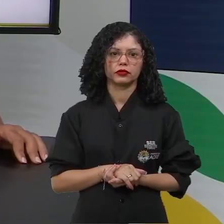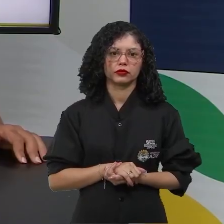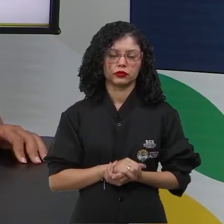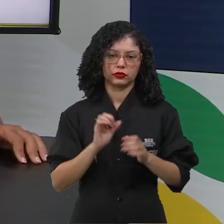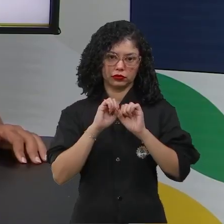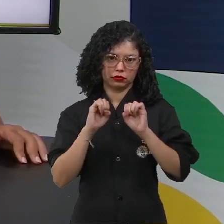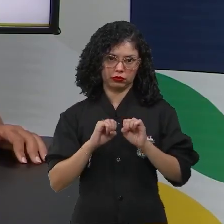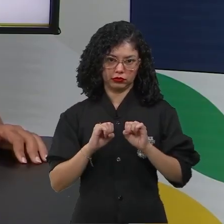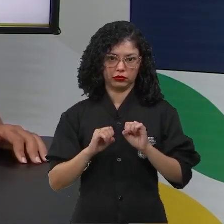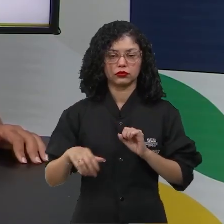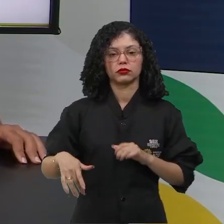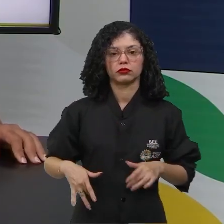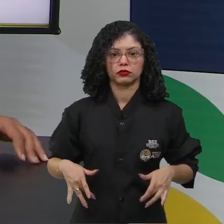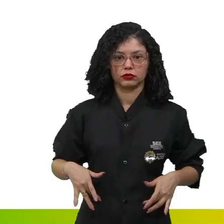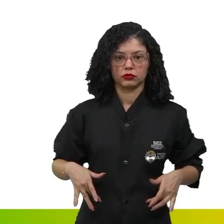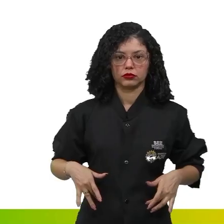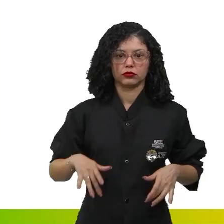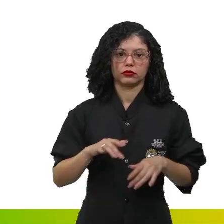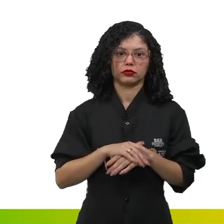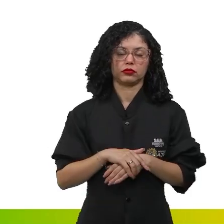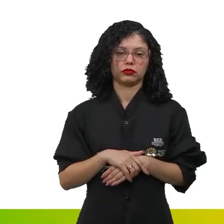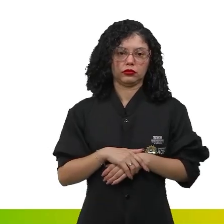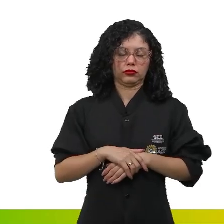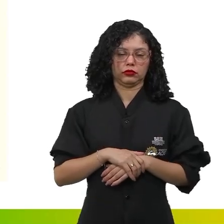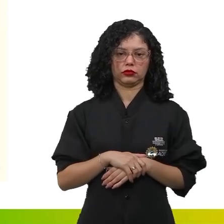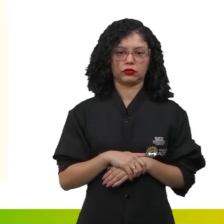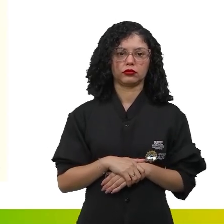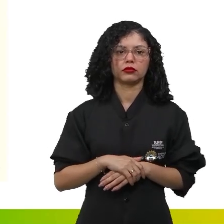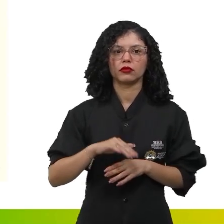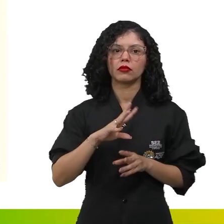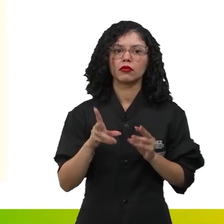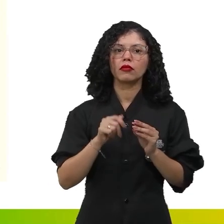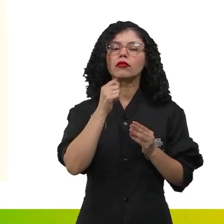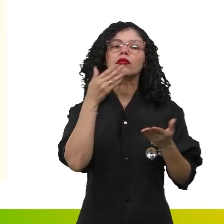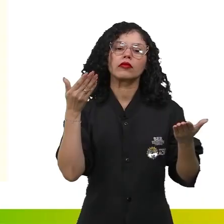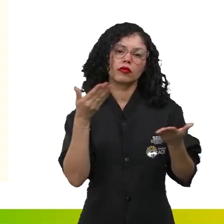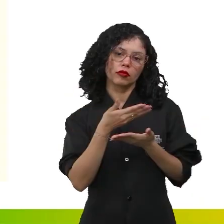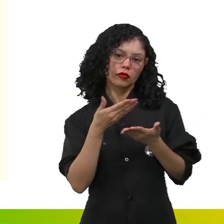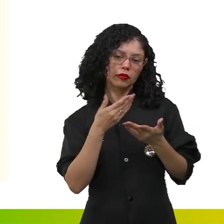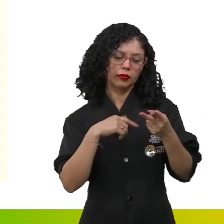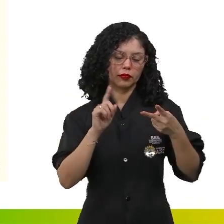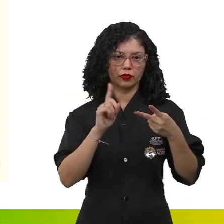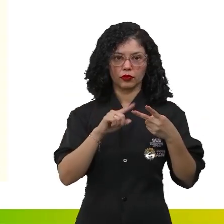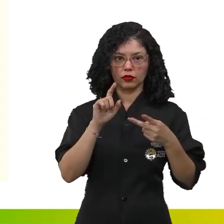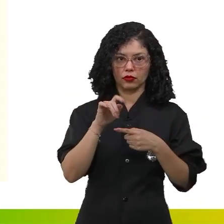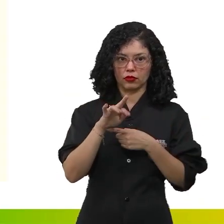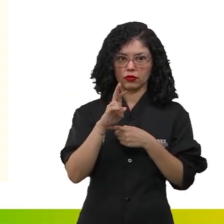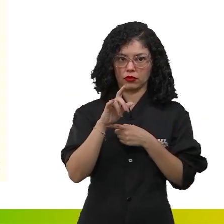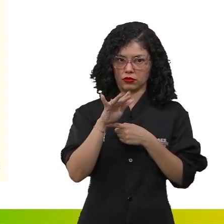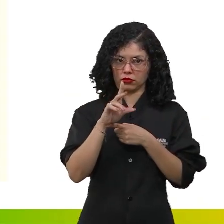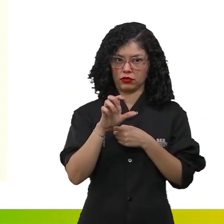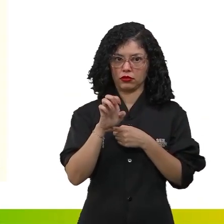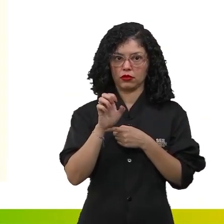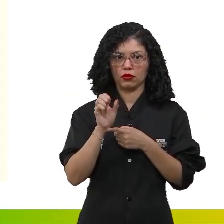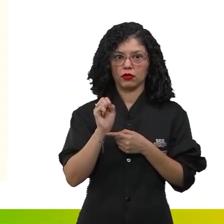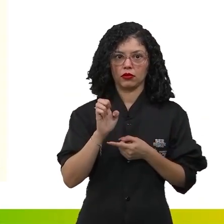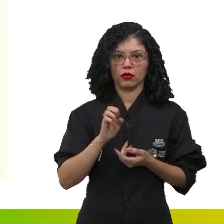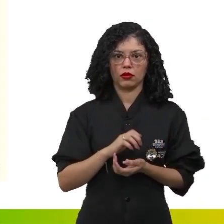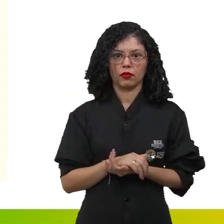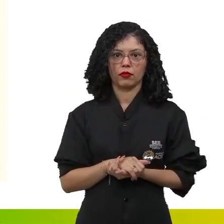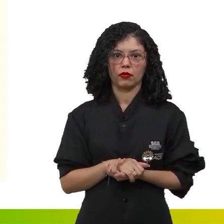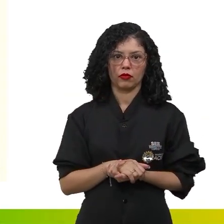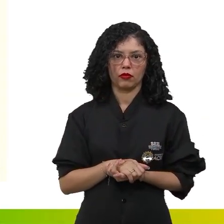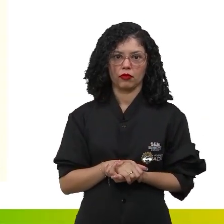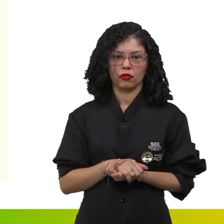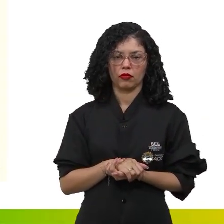sistema renal. Ok? Avançando, compreendemos a suplementação, já falamos de alimentação. Agora, o queridíssimo que